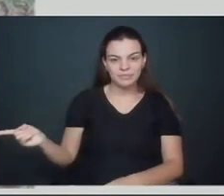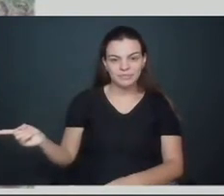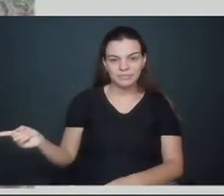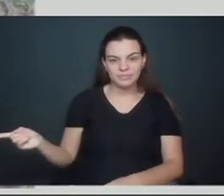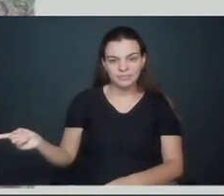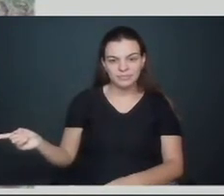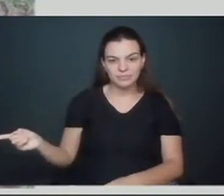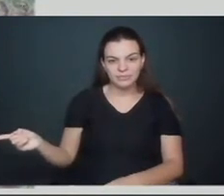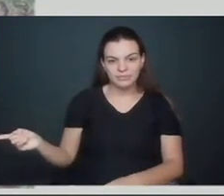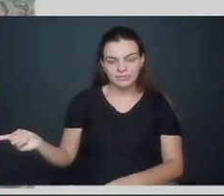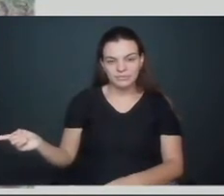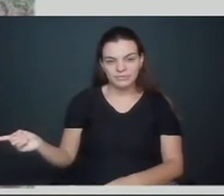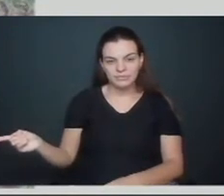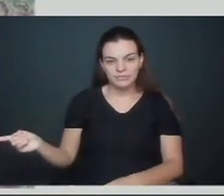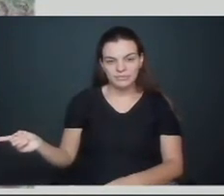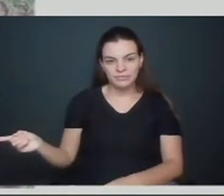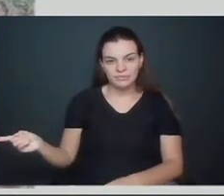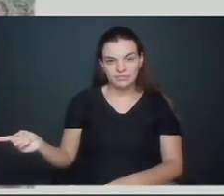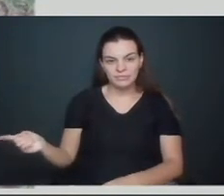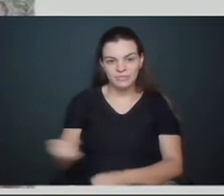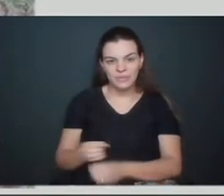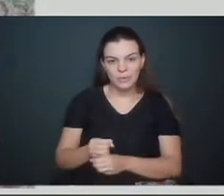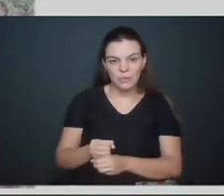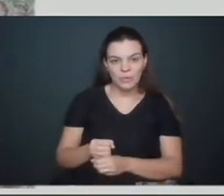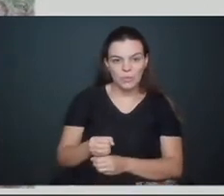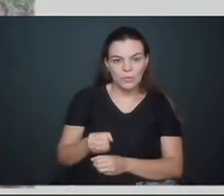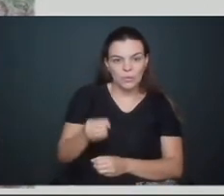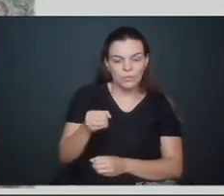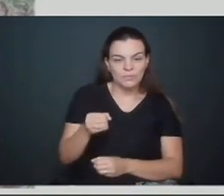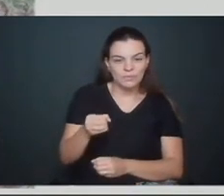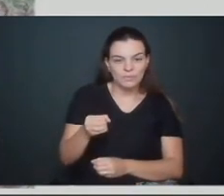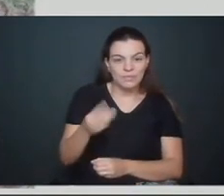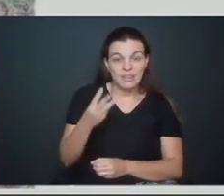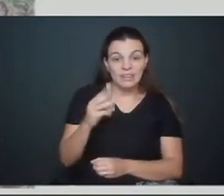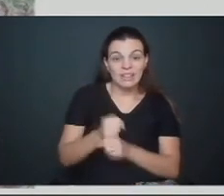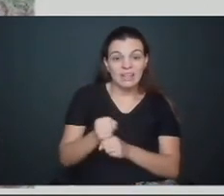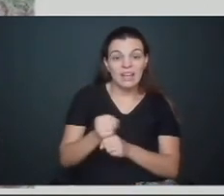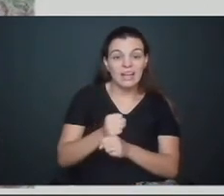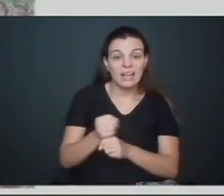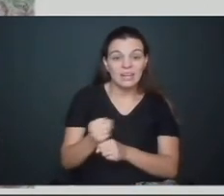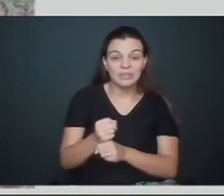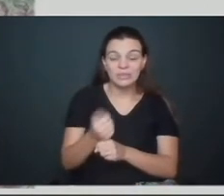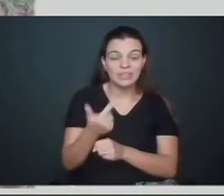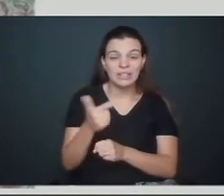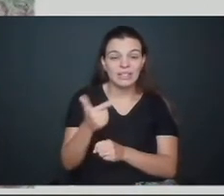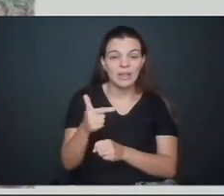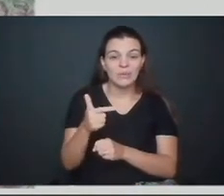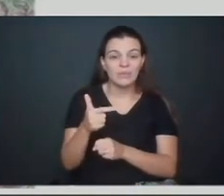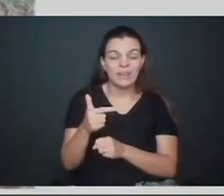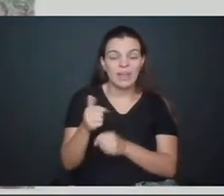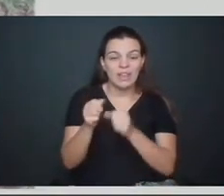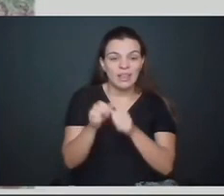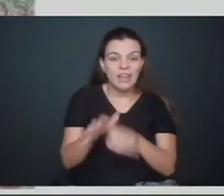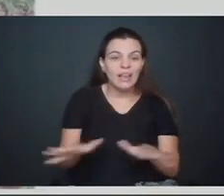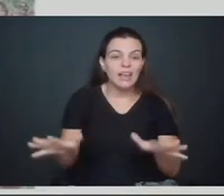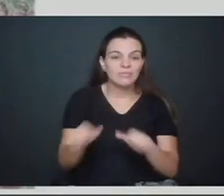crescendo. Olha o galho de baixo. Faz mais de 30 anos que não sai um galho daí. Que não sai mais um galho. Então, quem que está vivendo ali, o